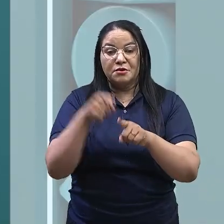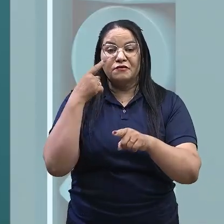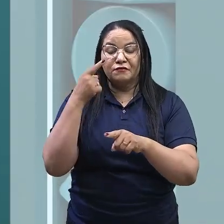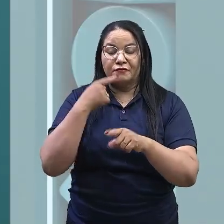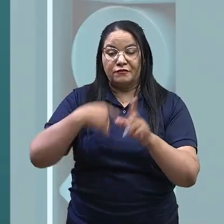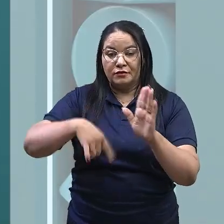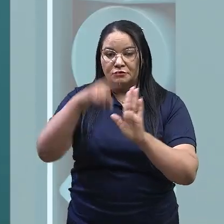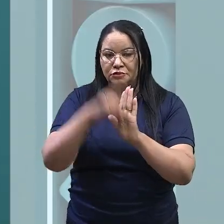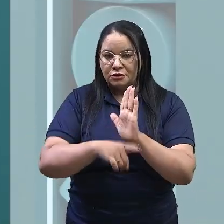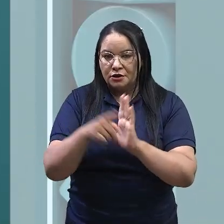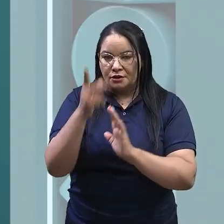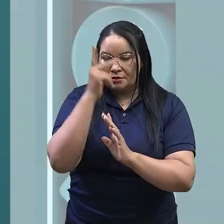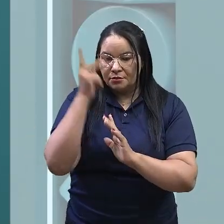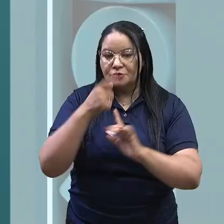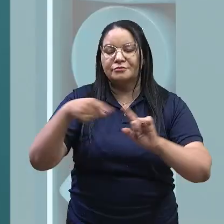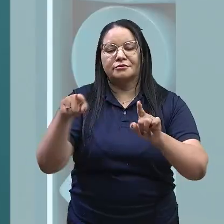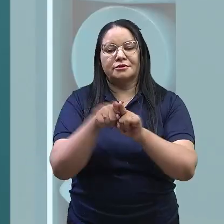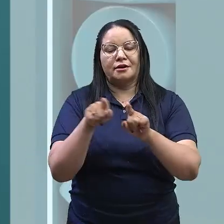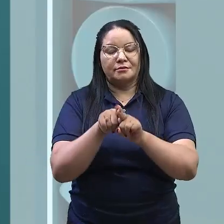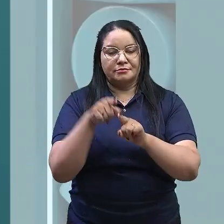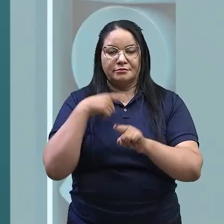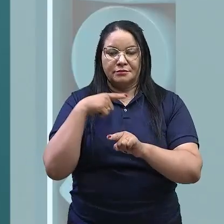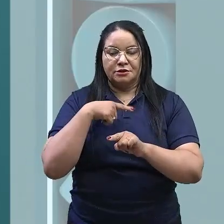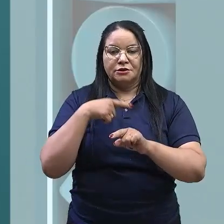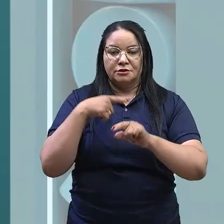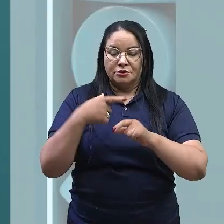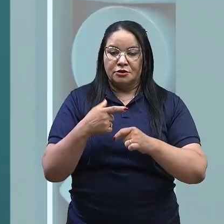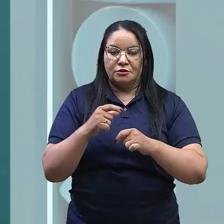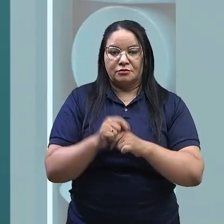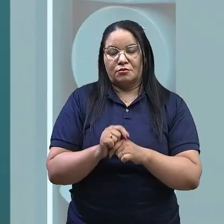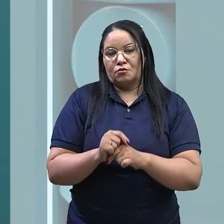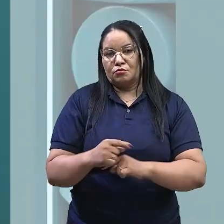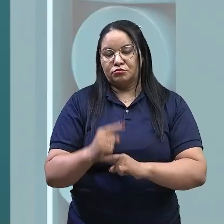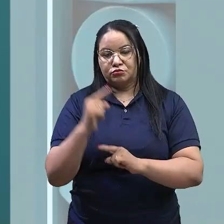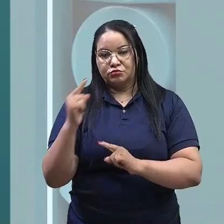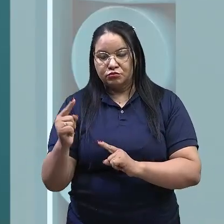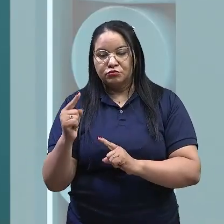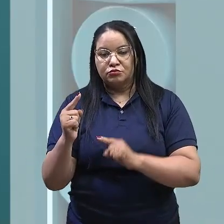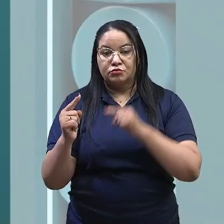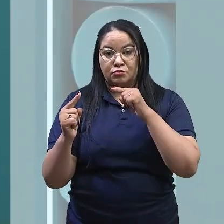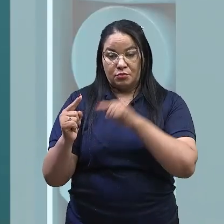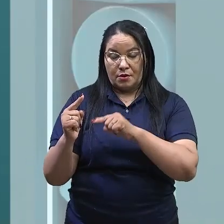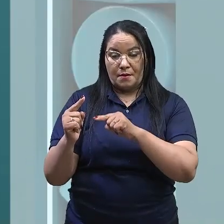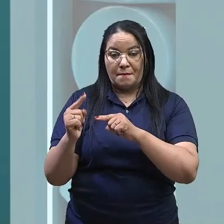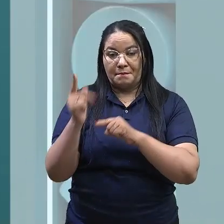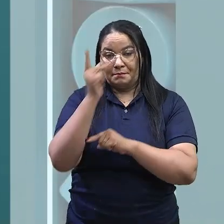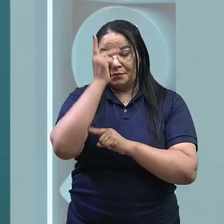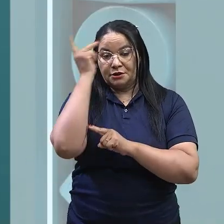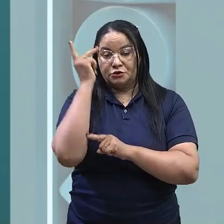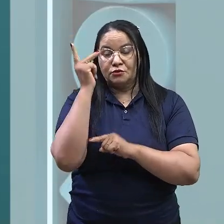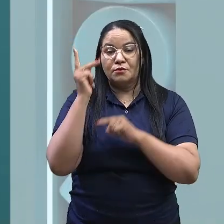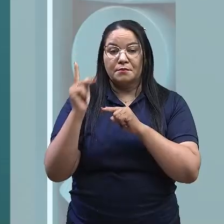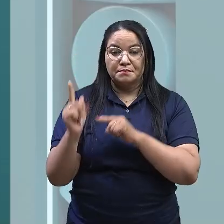né, também, de um lado, a pessoa que está